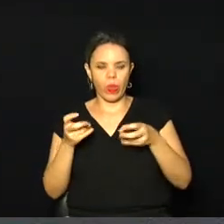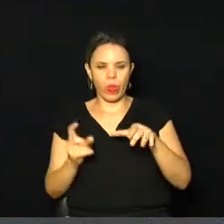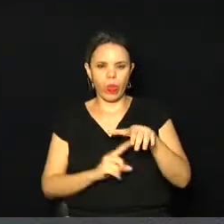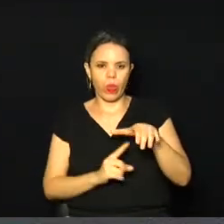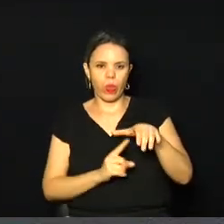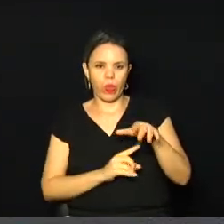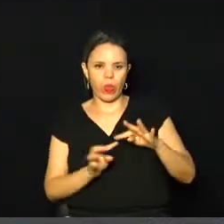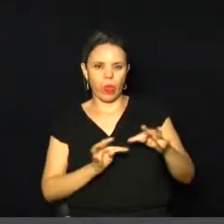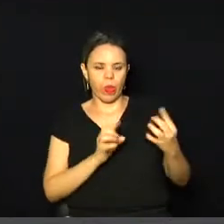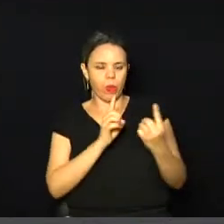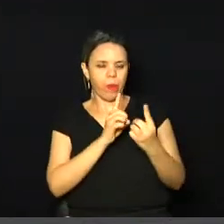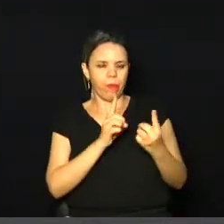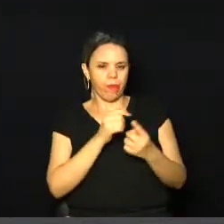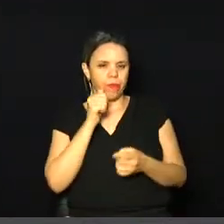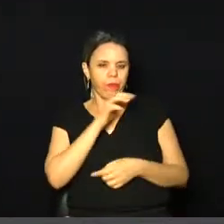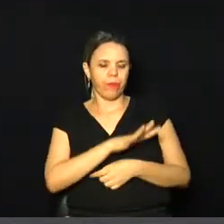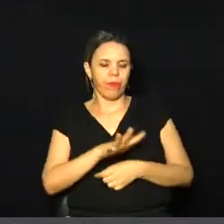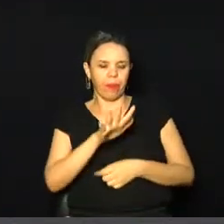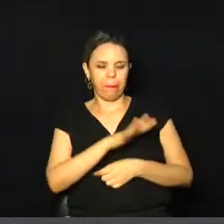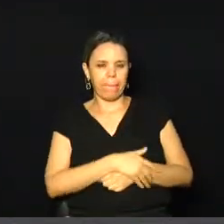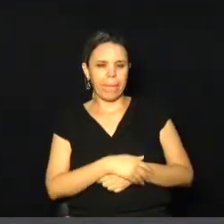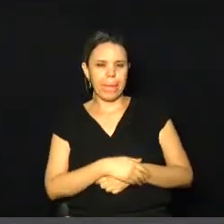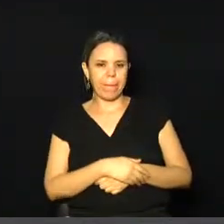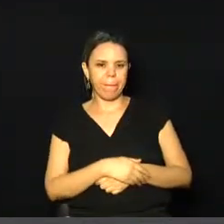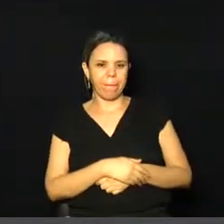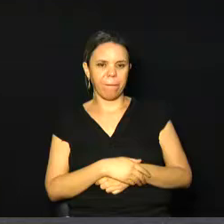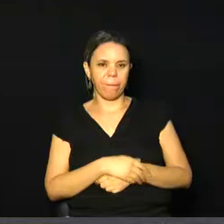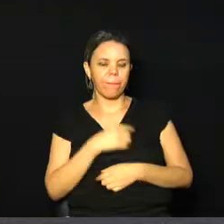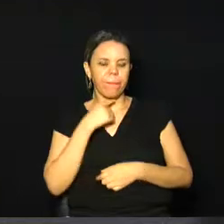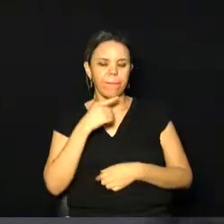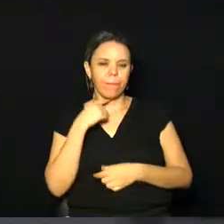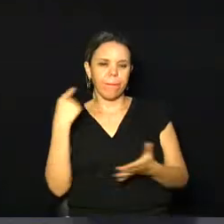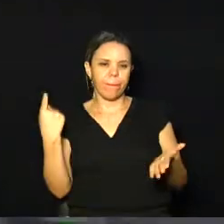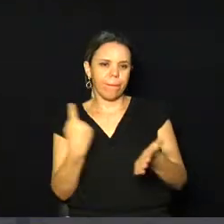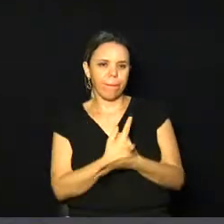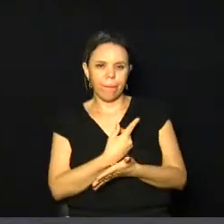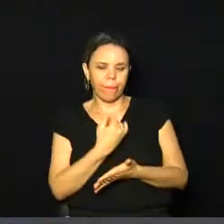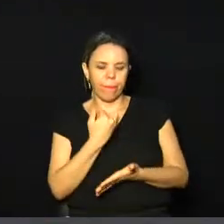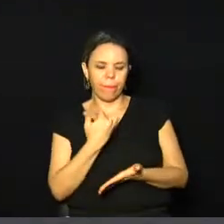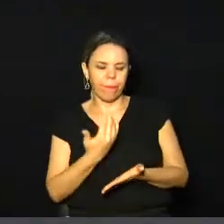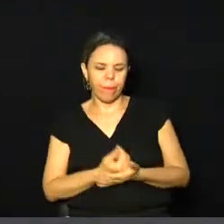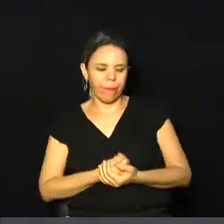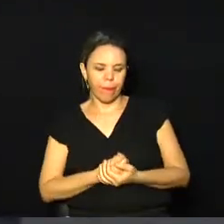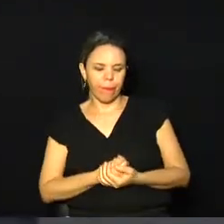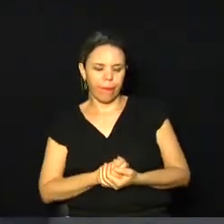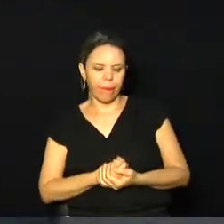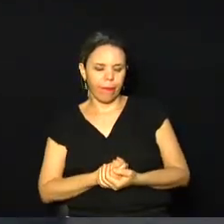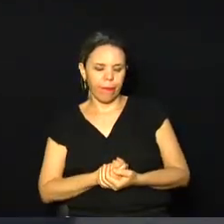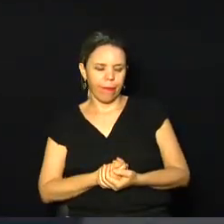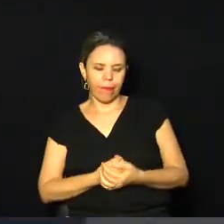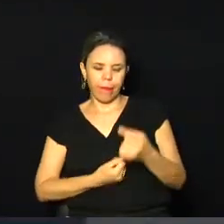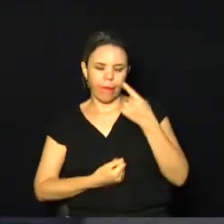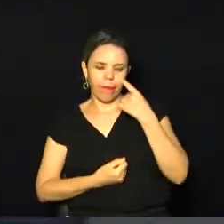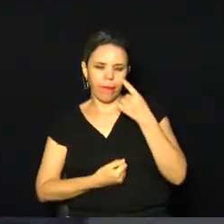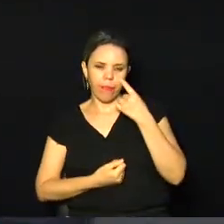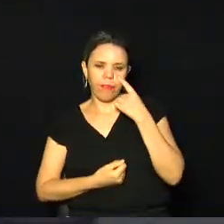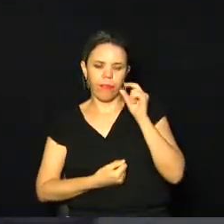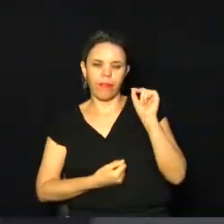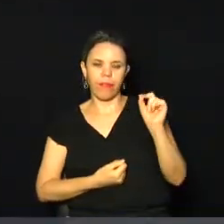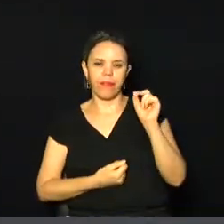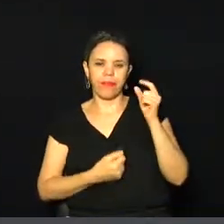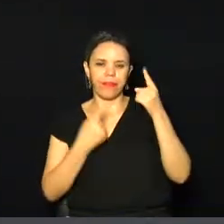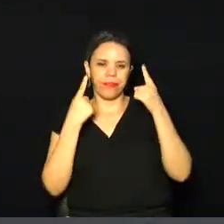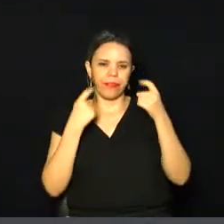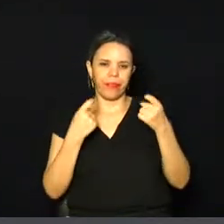consultório das mulheres que vêm com essa queixa para mim, né? Então, a gente vê muito o quê? Das questões da